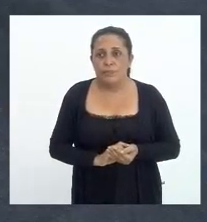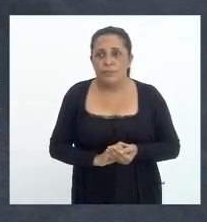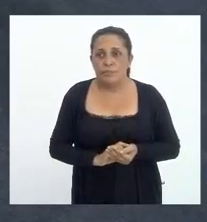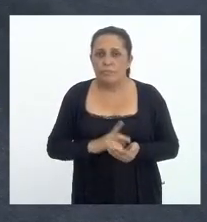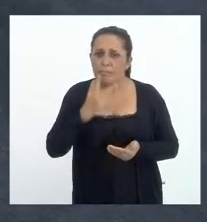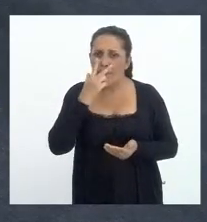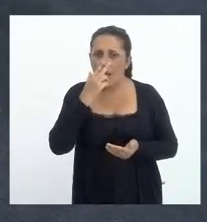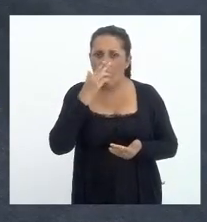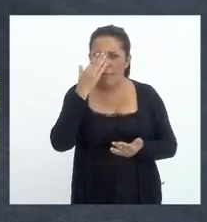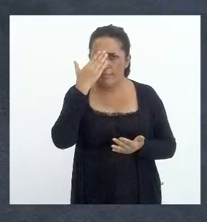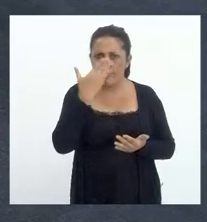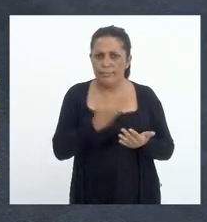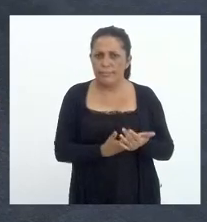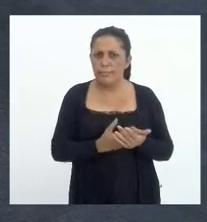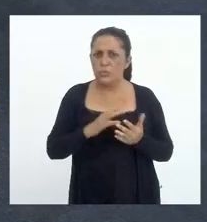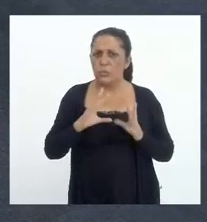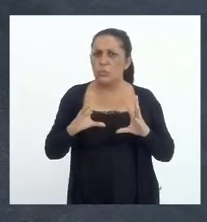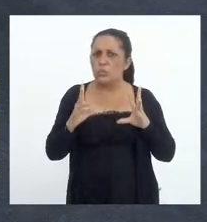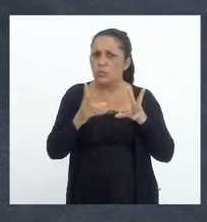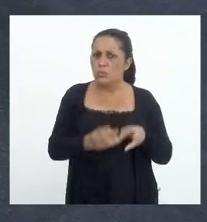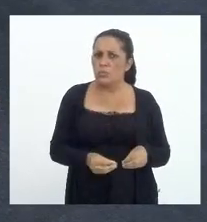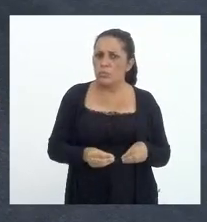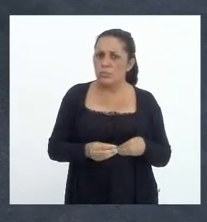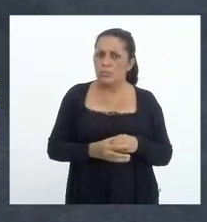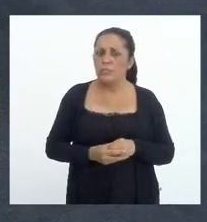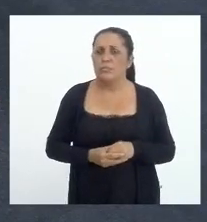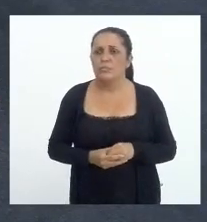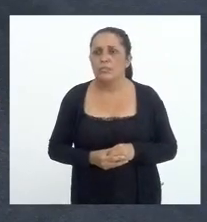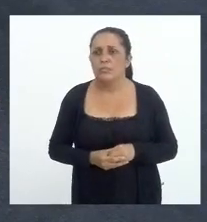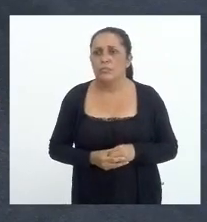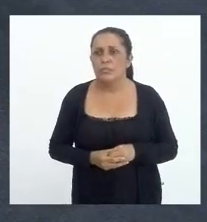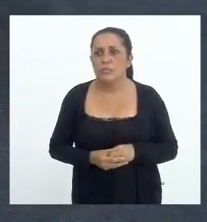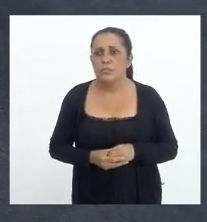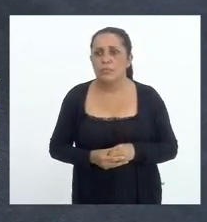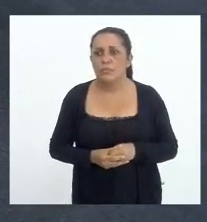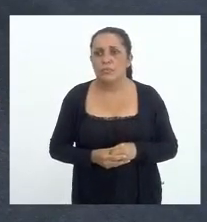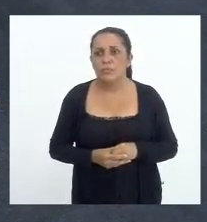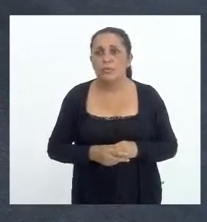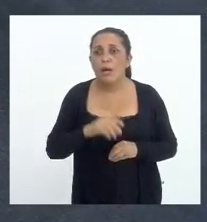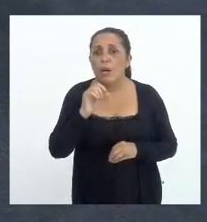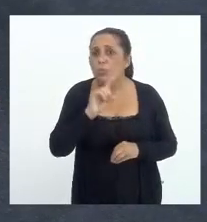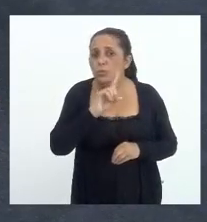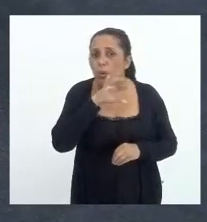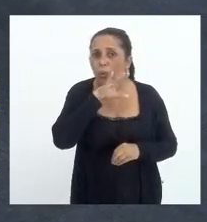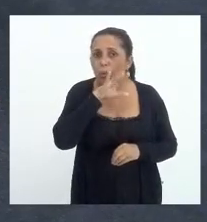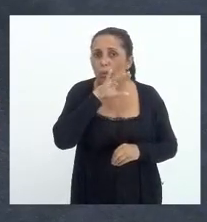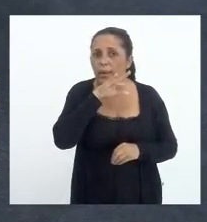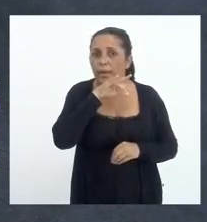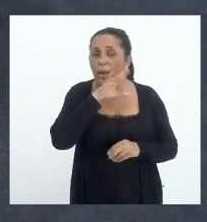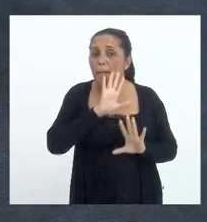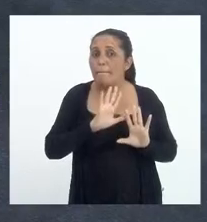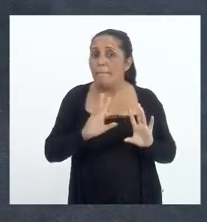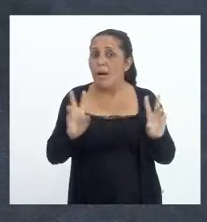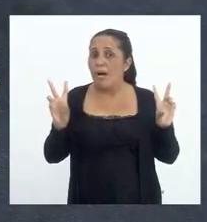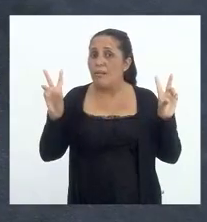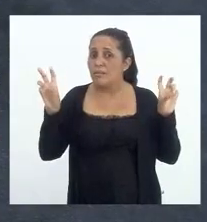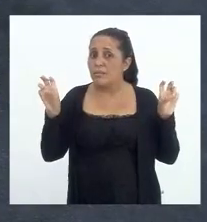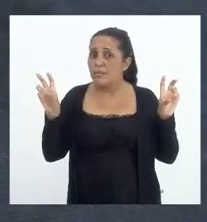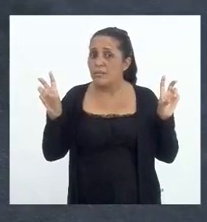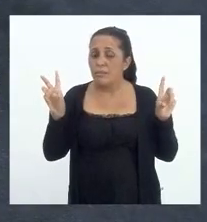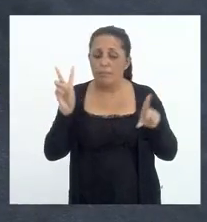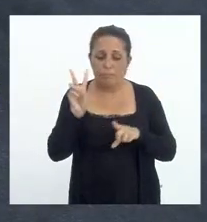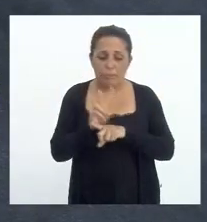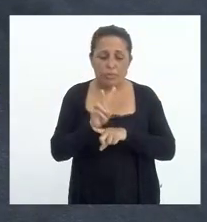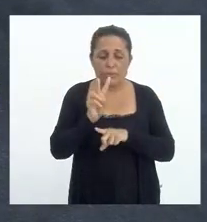Todas as interpretações, não vou dizer que são ruins, são de, em tese, proteção ao